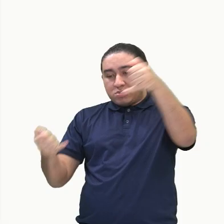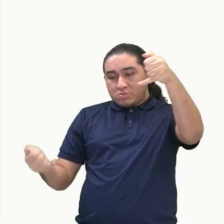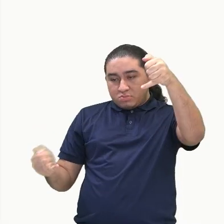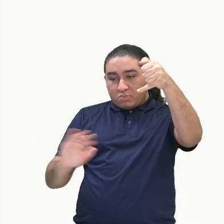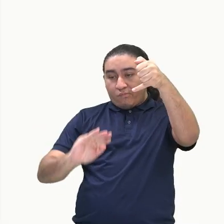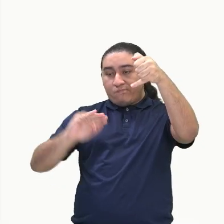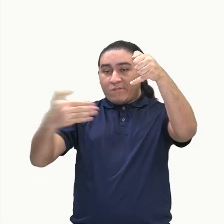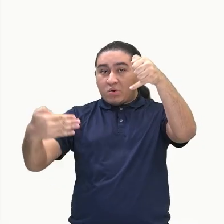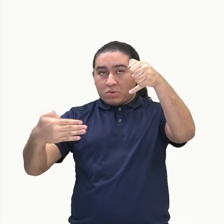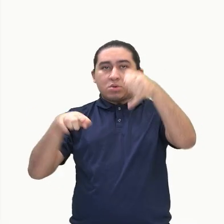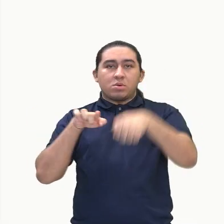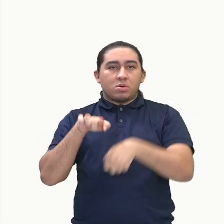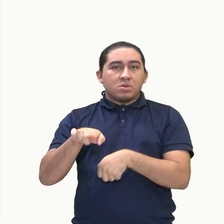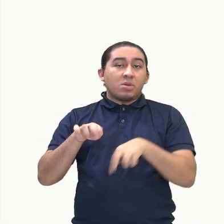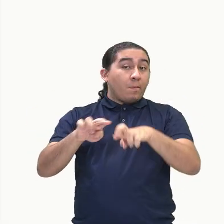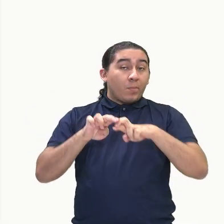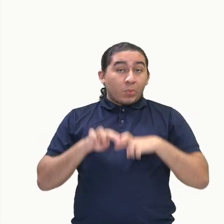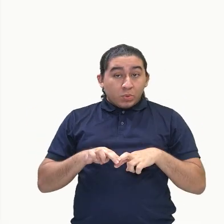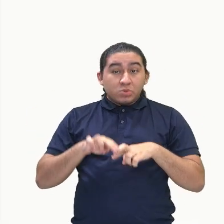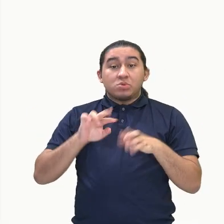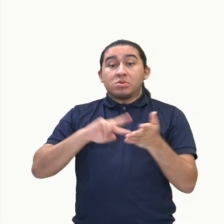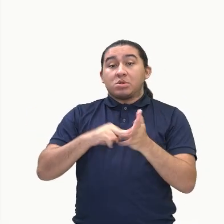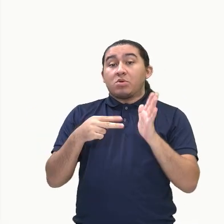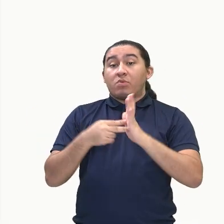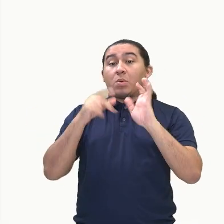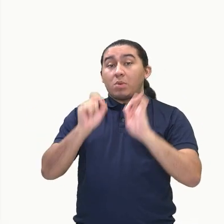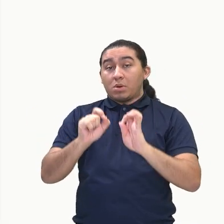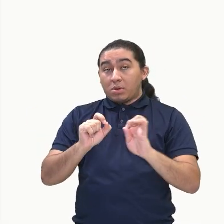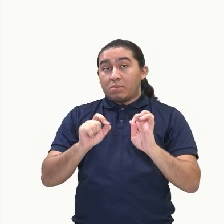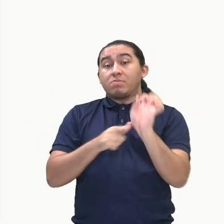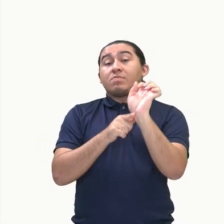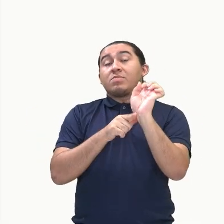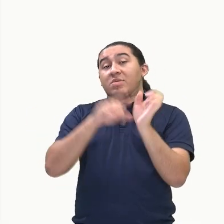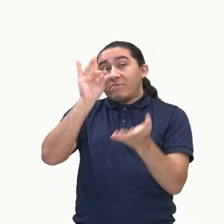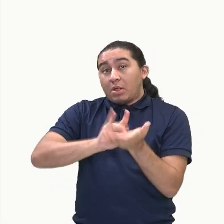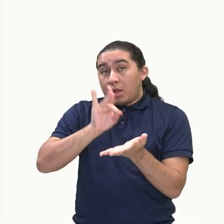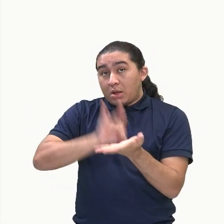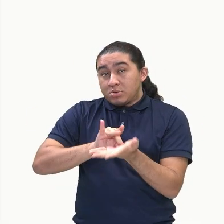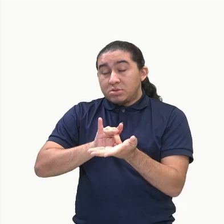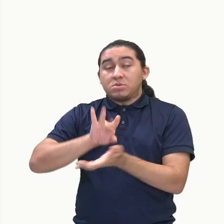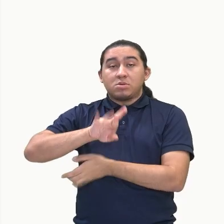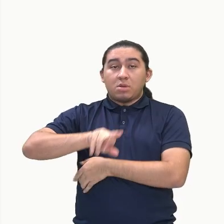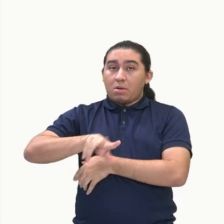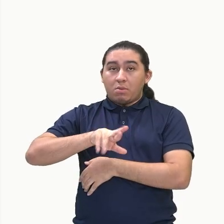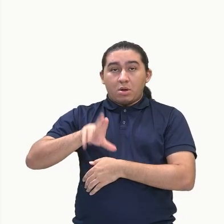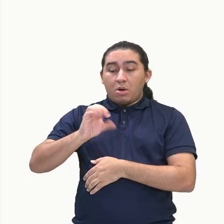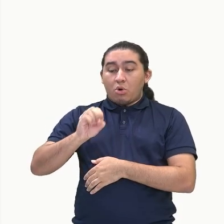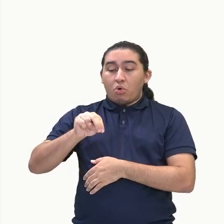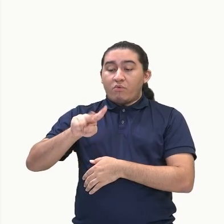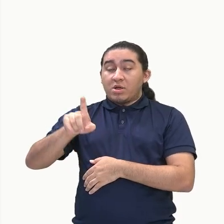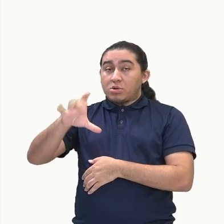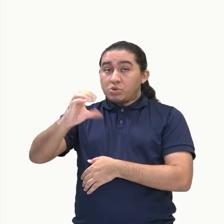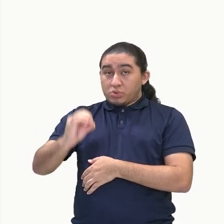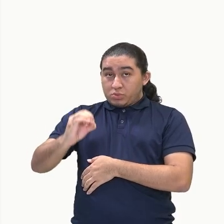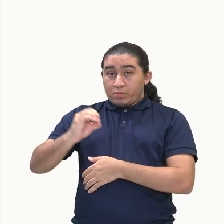Então, esse caso, esse fato, garante que ele é não convexo. Tá